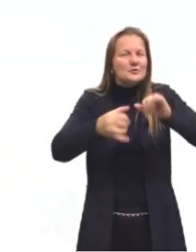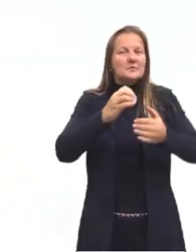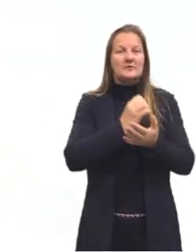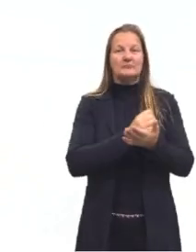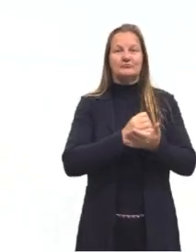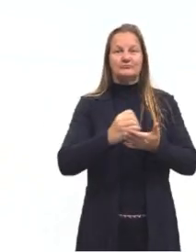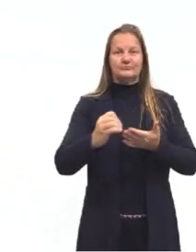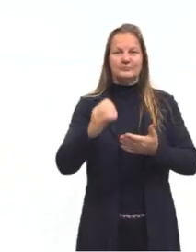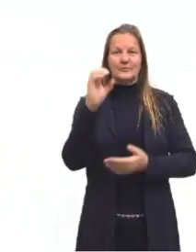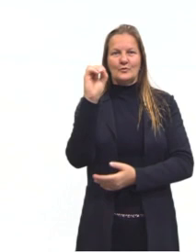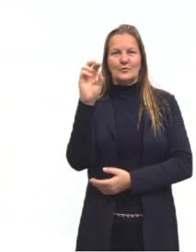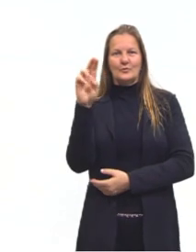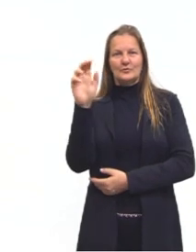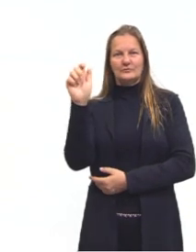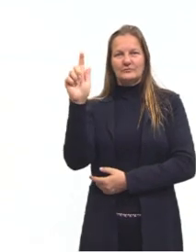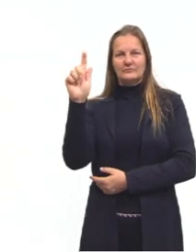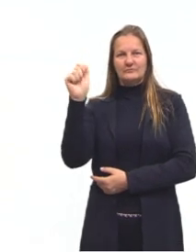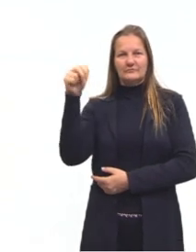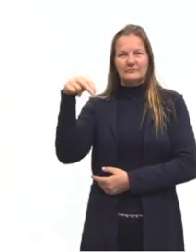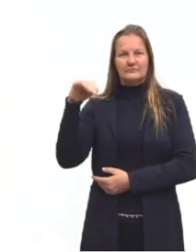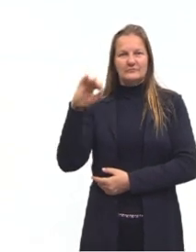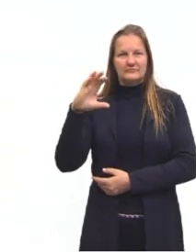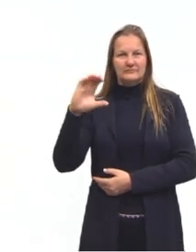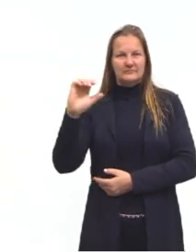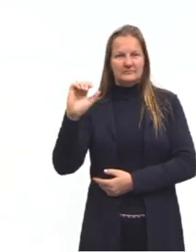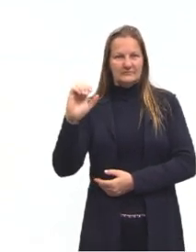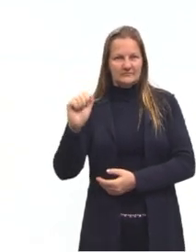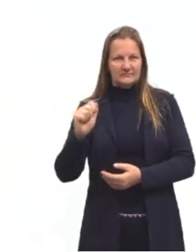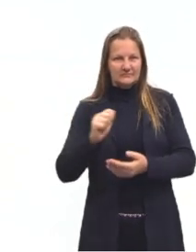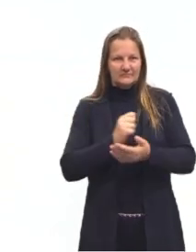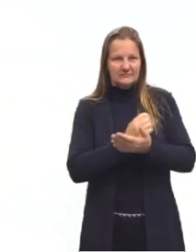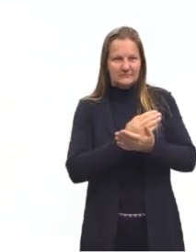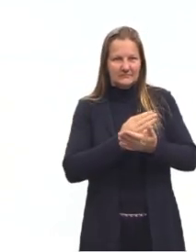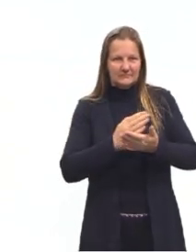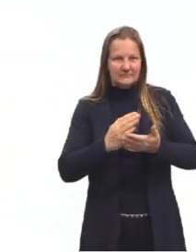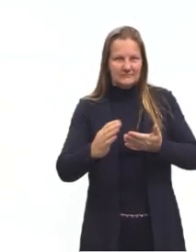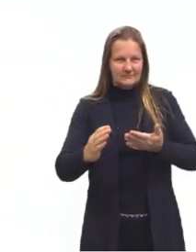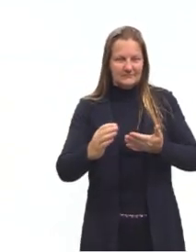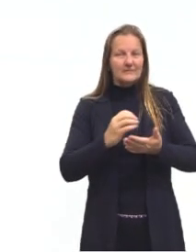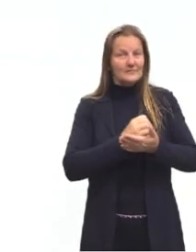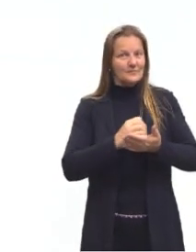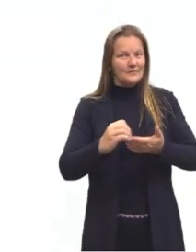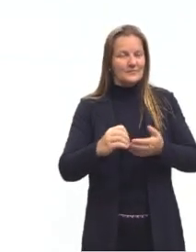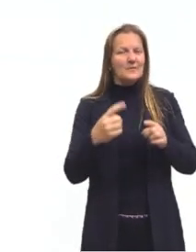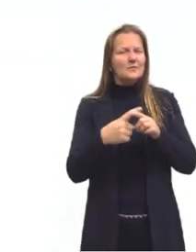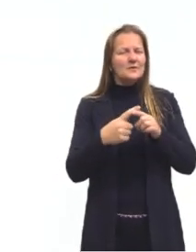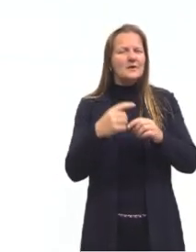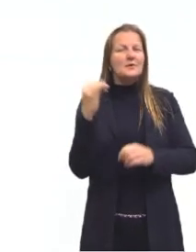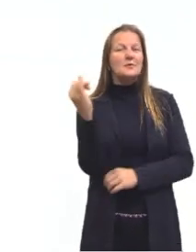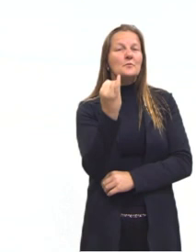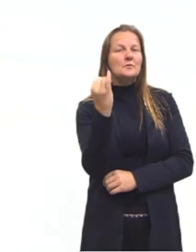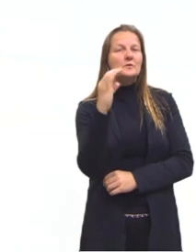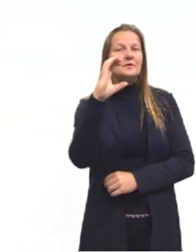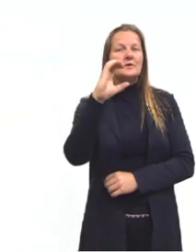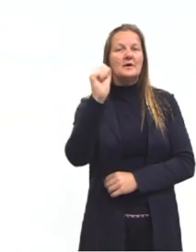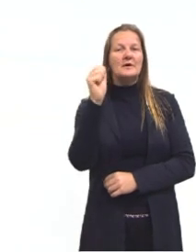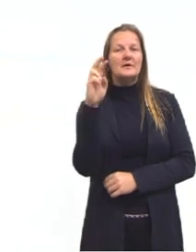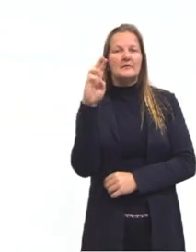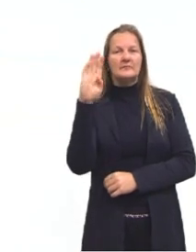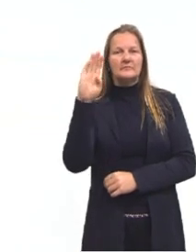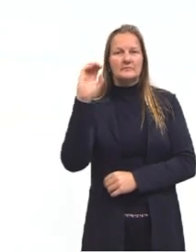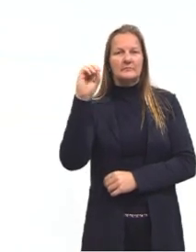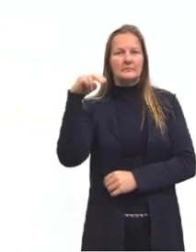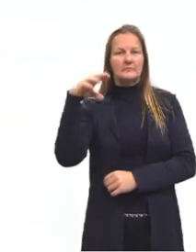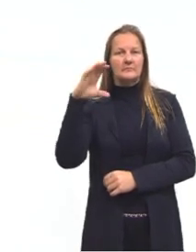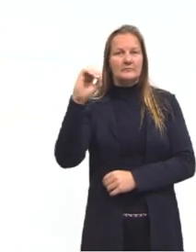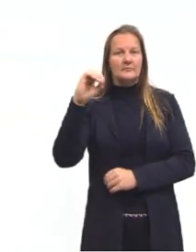no modo de química orgânica a gente vai entender um pouquinho aí importância do carbono e já que o terceiro